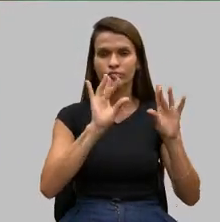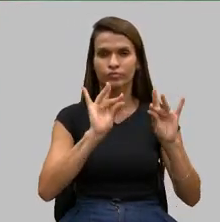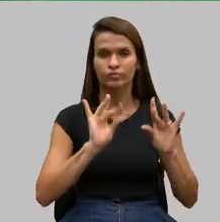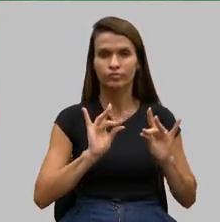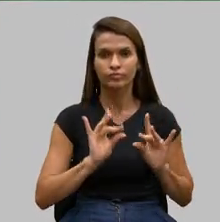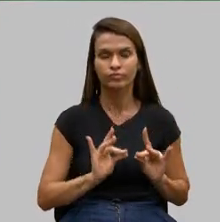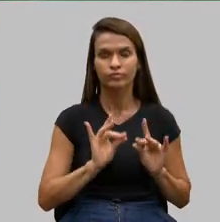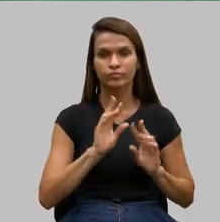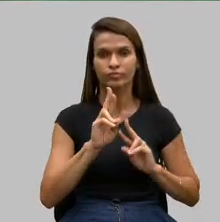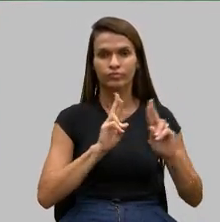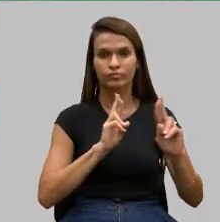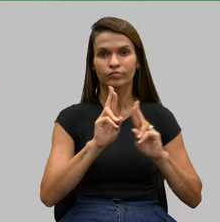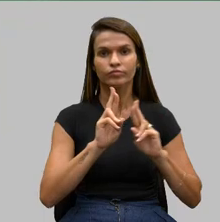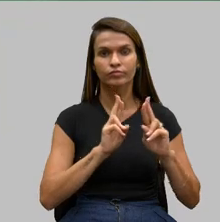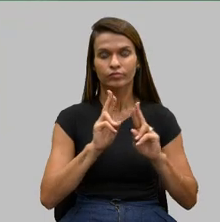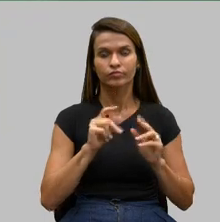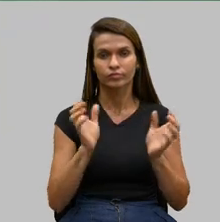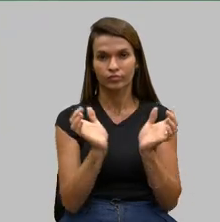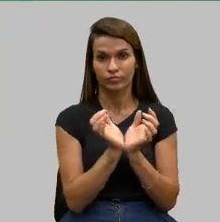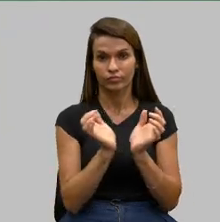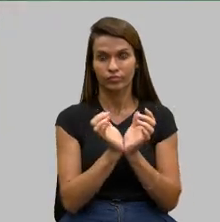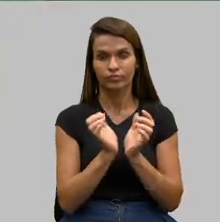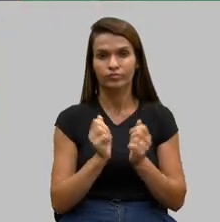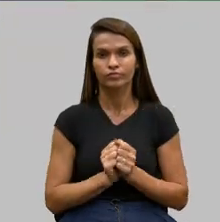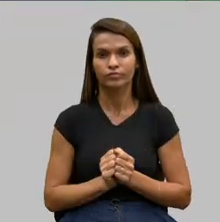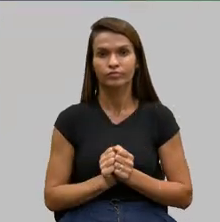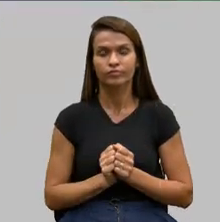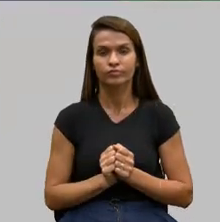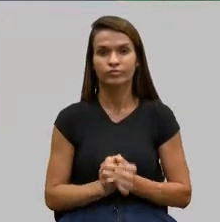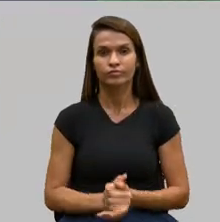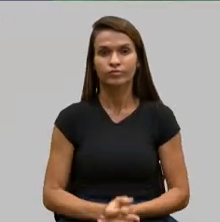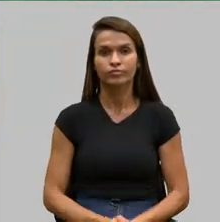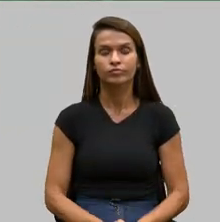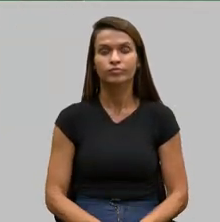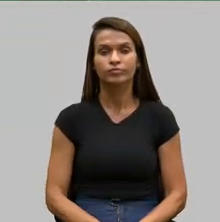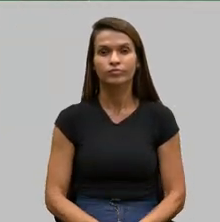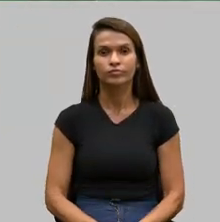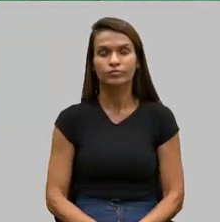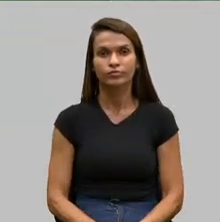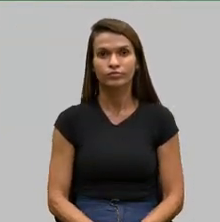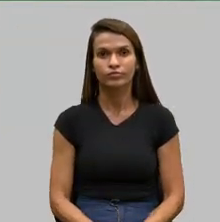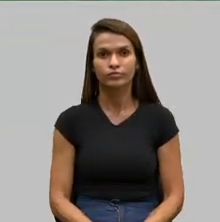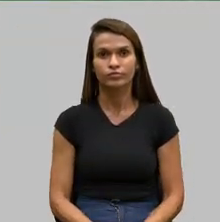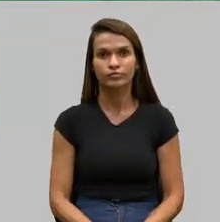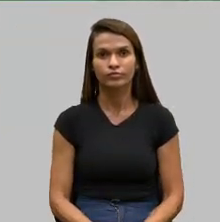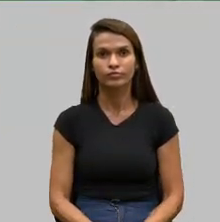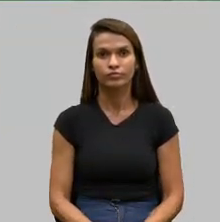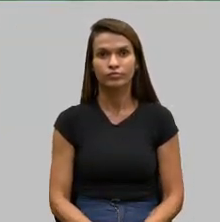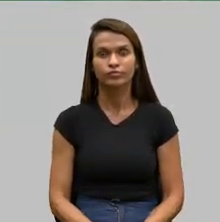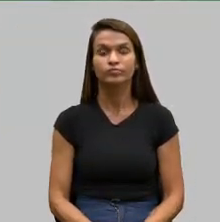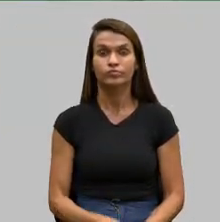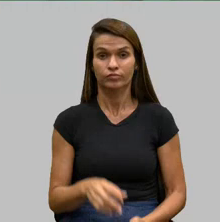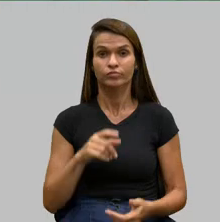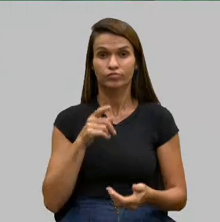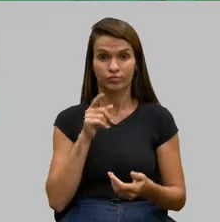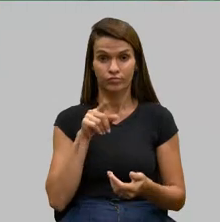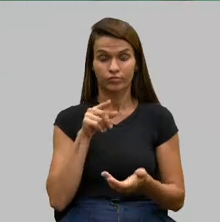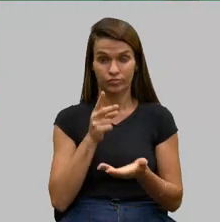aos temas fitado por essa comissão eh os são os